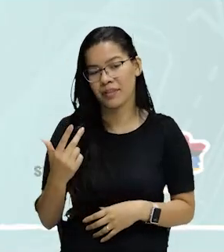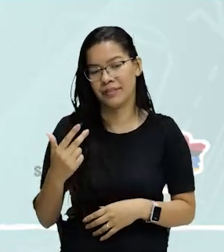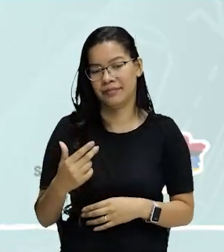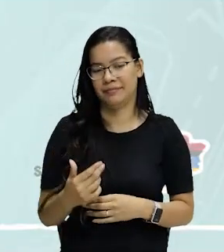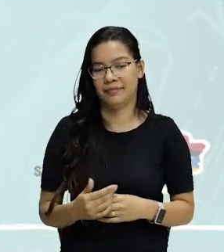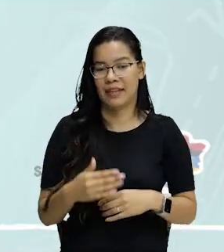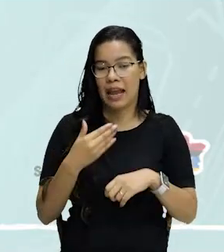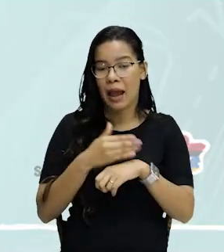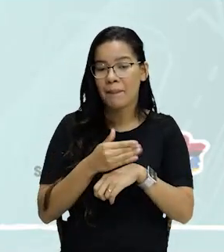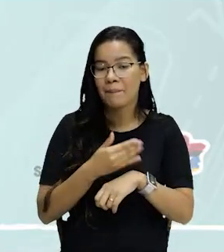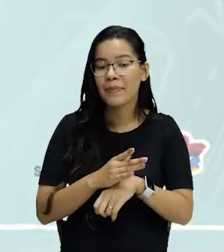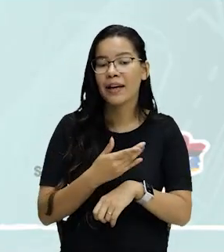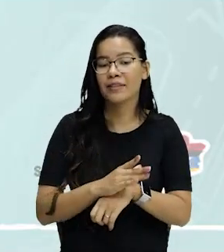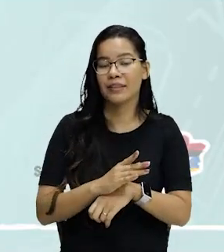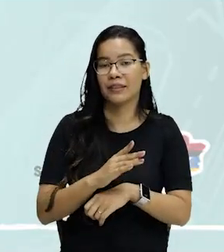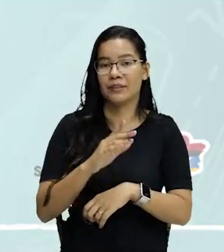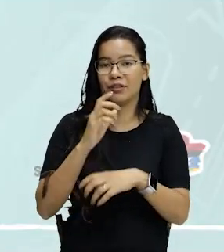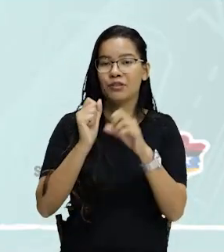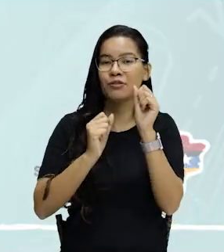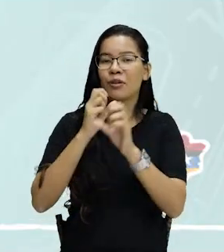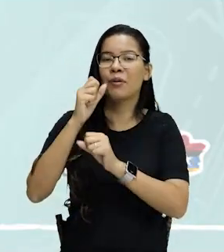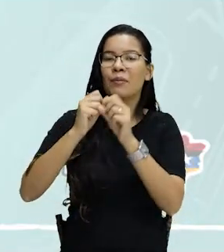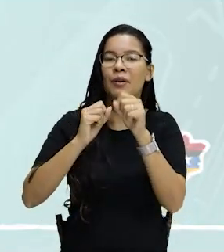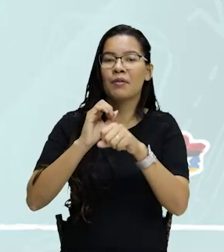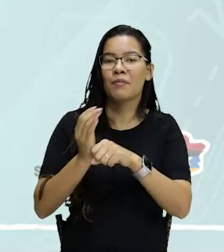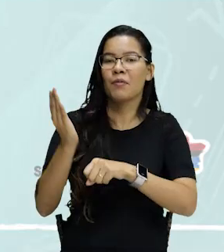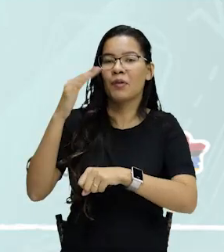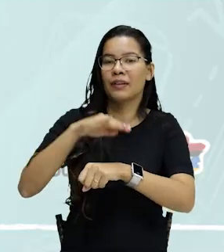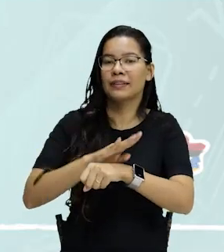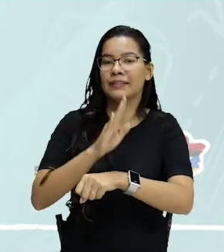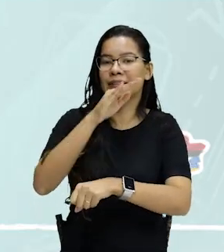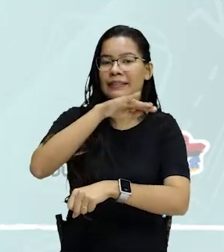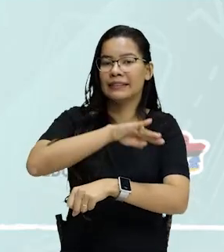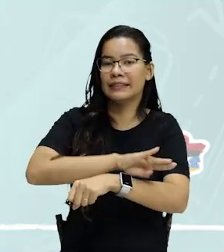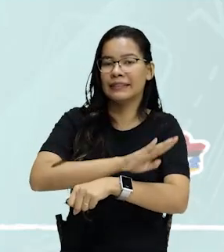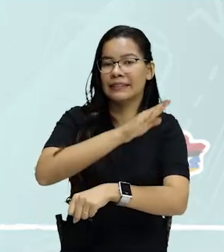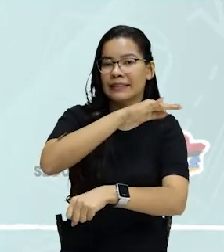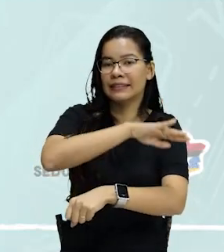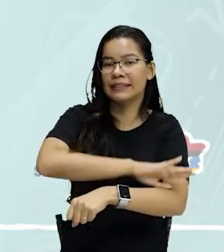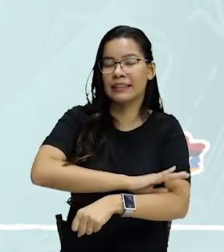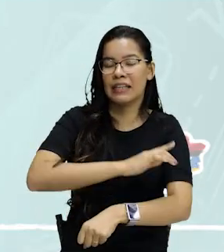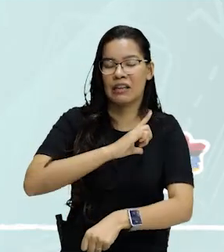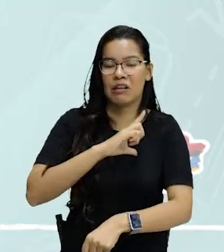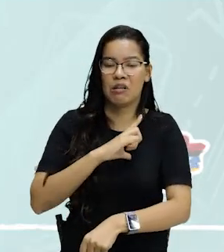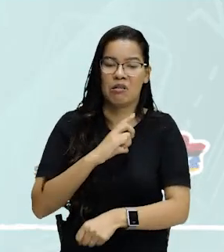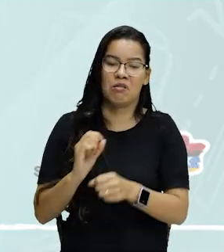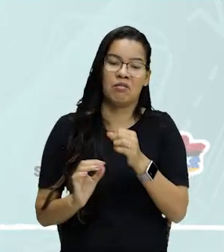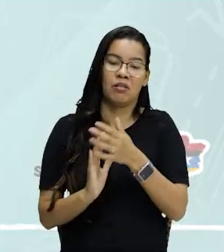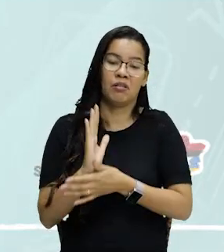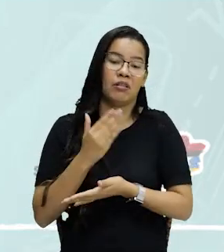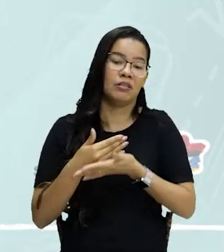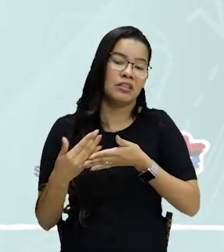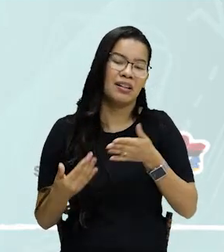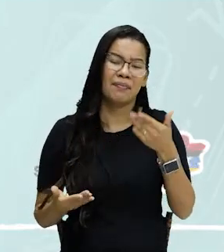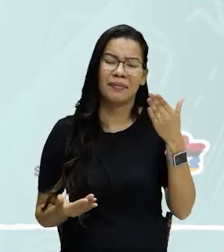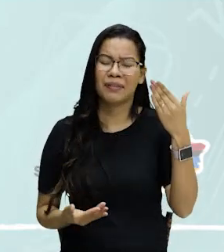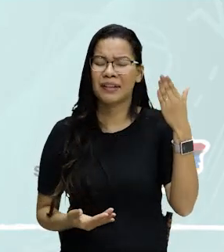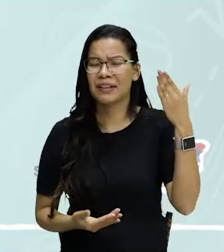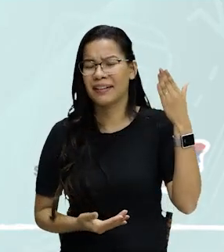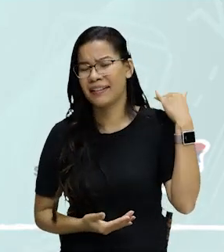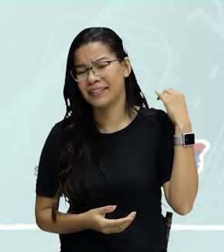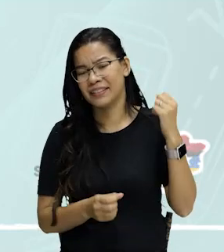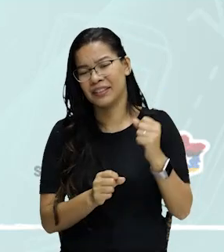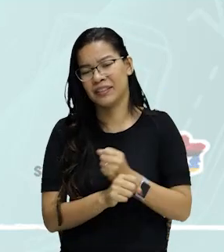A prática de subir montanhas teve origem há milhares de anos, com pinturas que retratam a